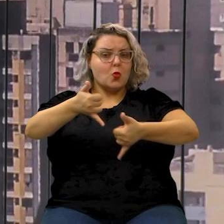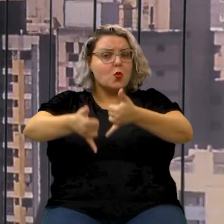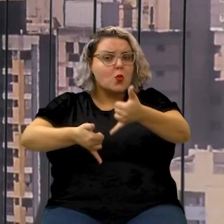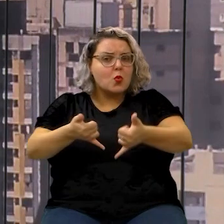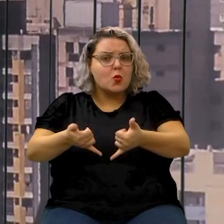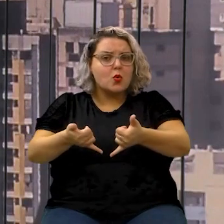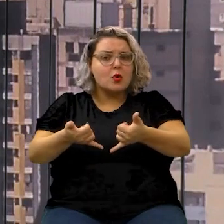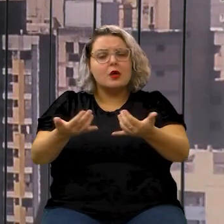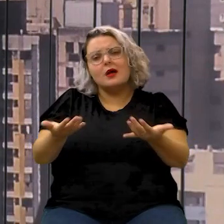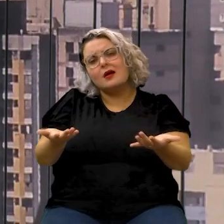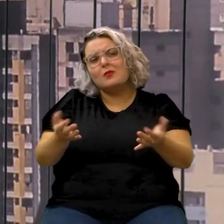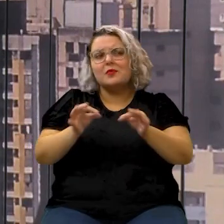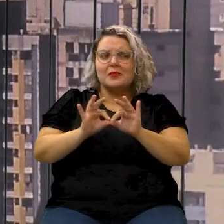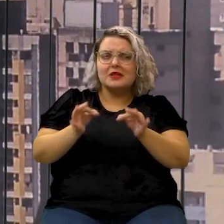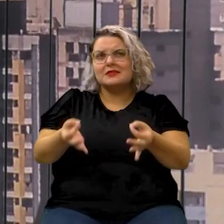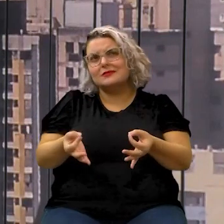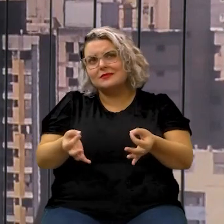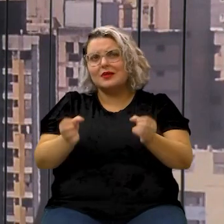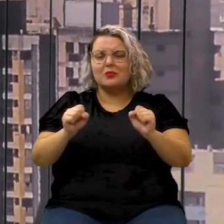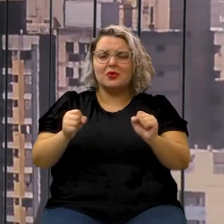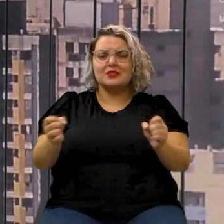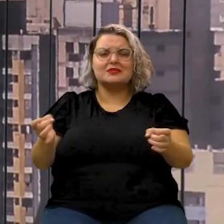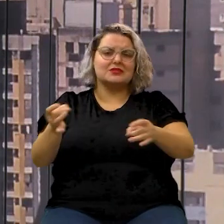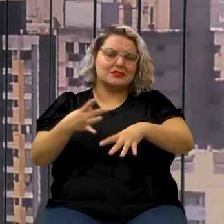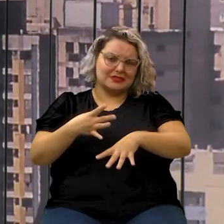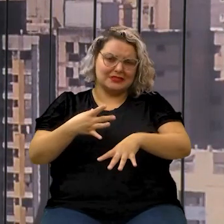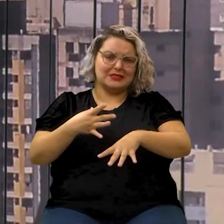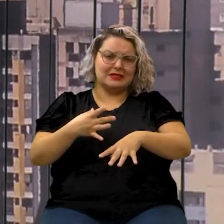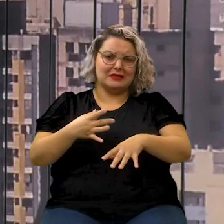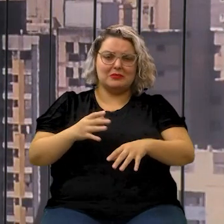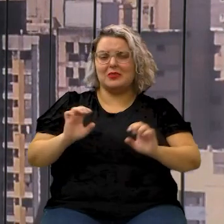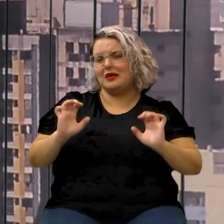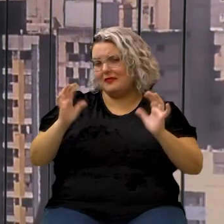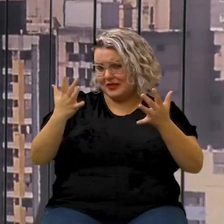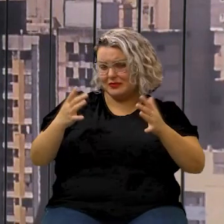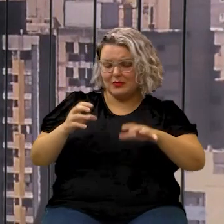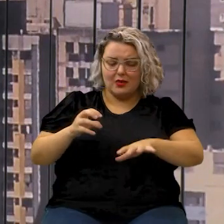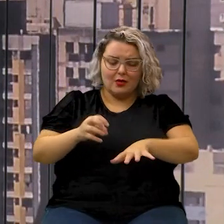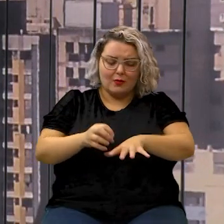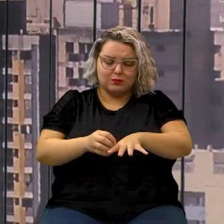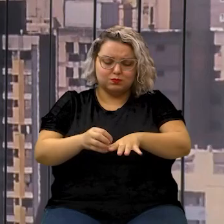alto mais Sim. simples aí pode terminar a festa com algumas bolhas.